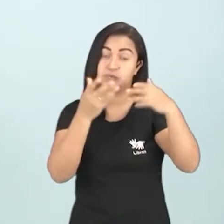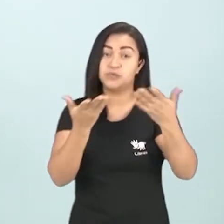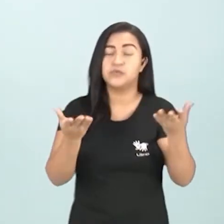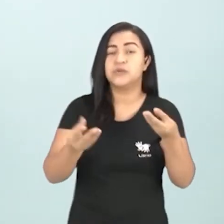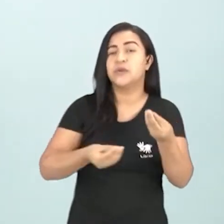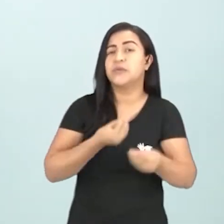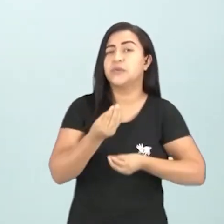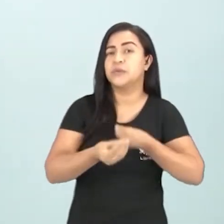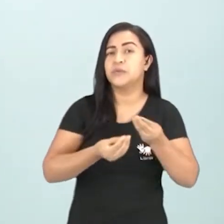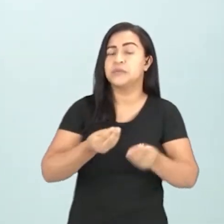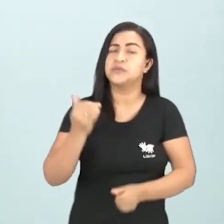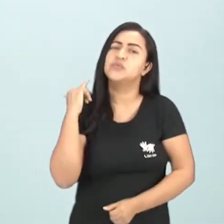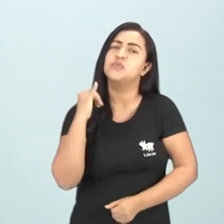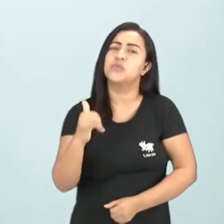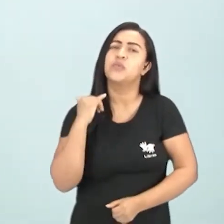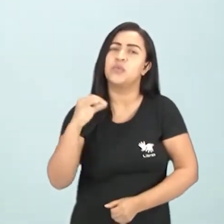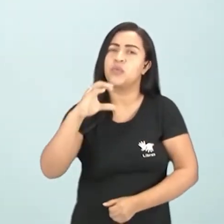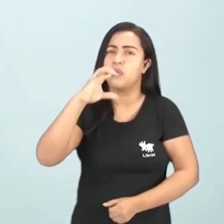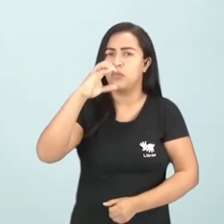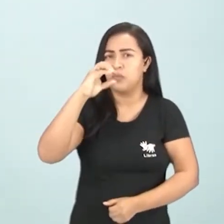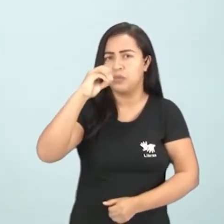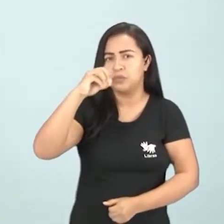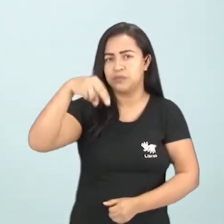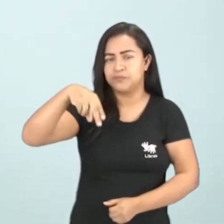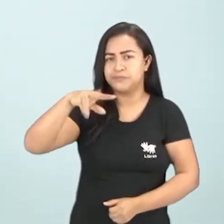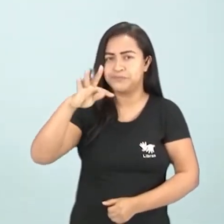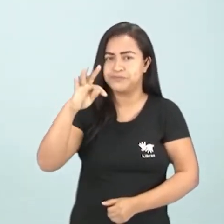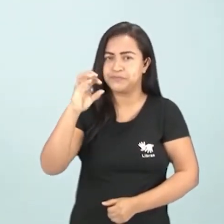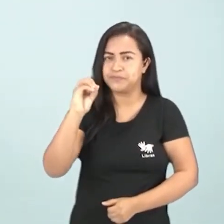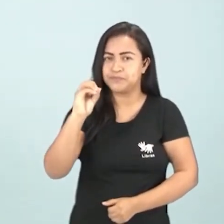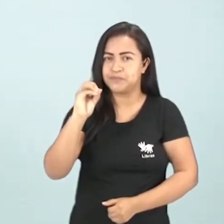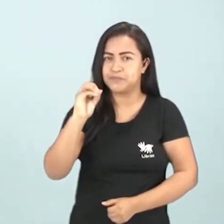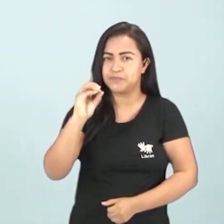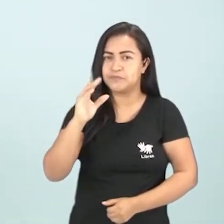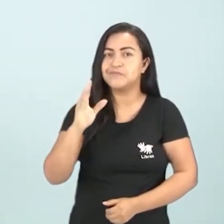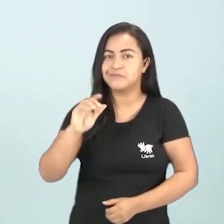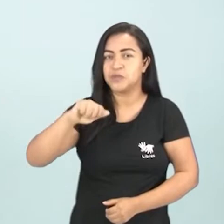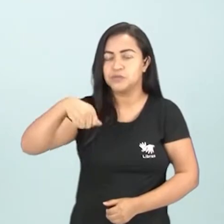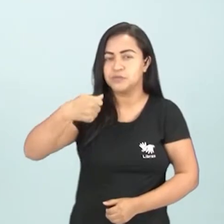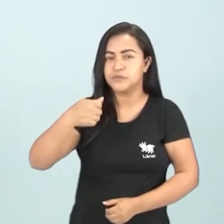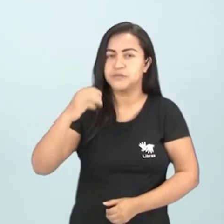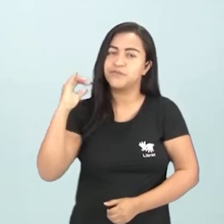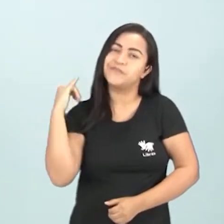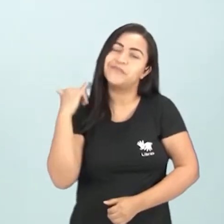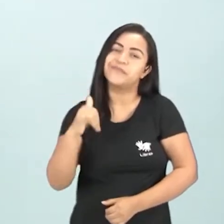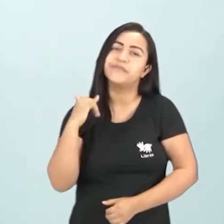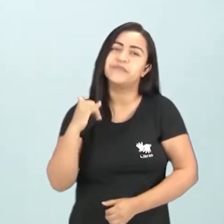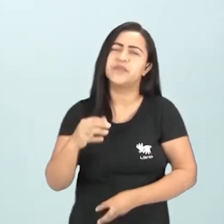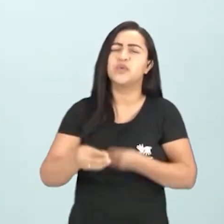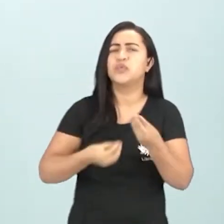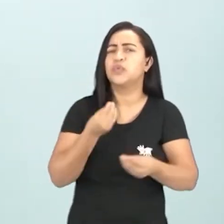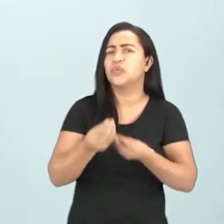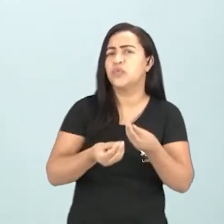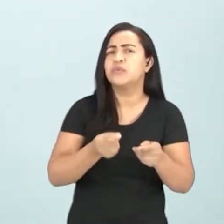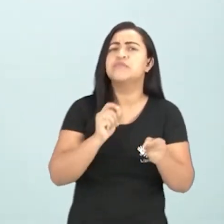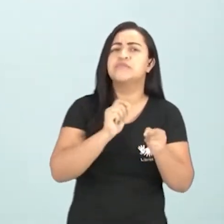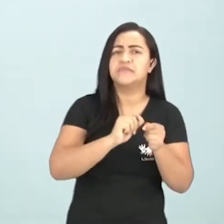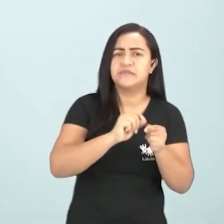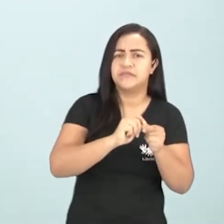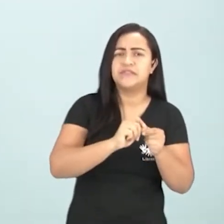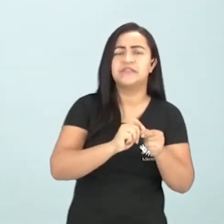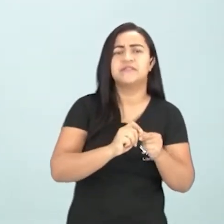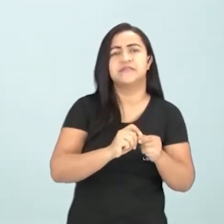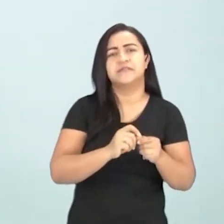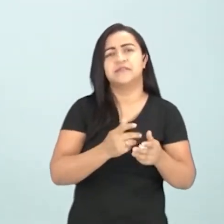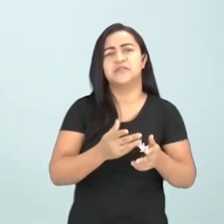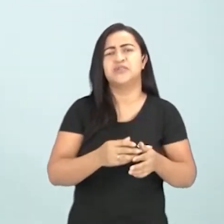um conto. Um passo a passo ali, os recursos que são utilizados, né, o processo de escrita e reescrita e revisão.